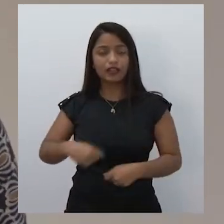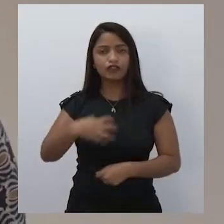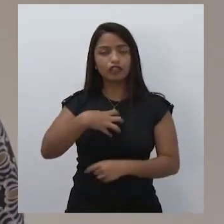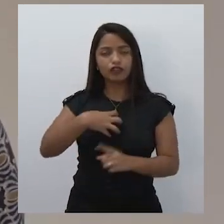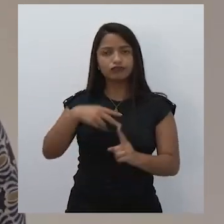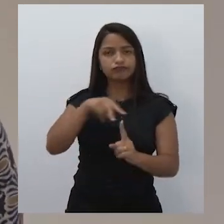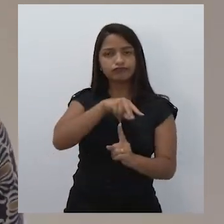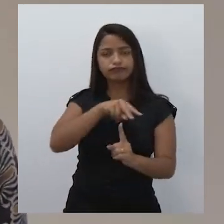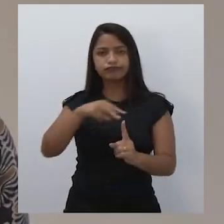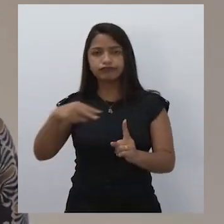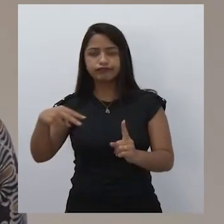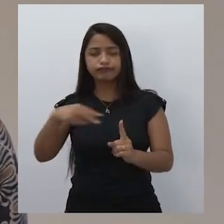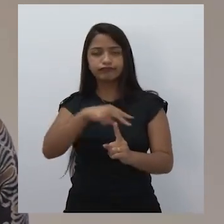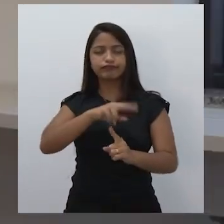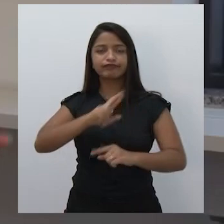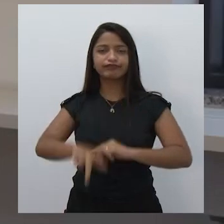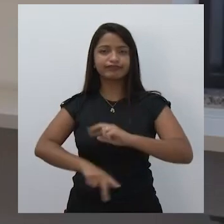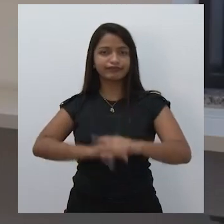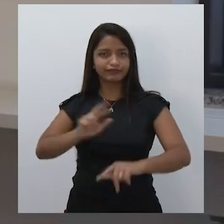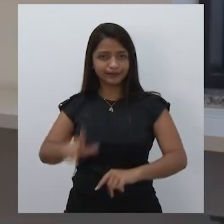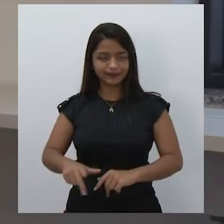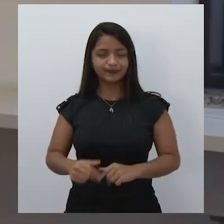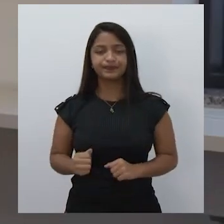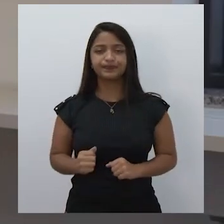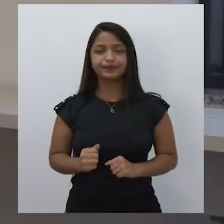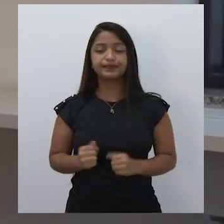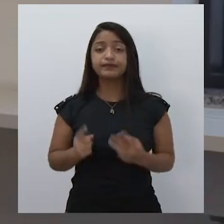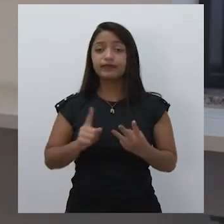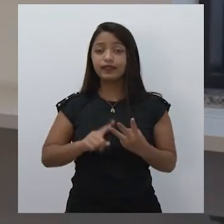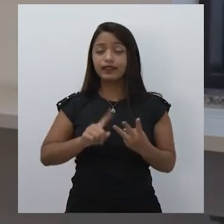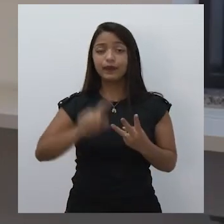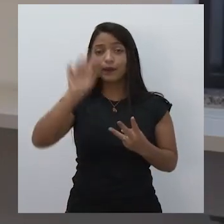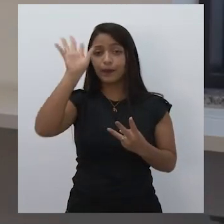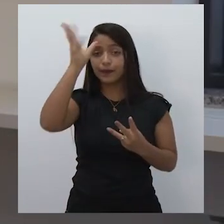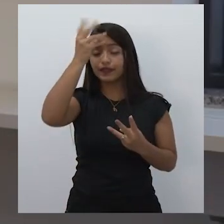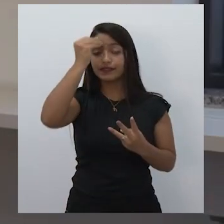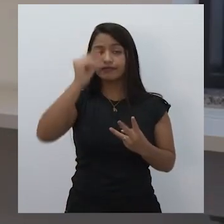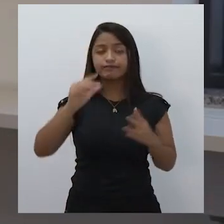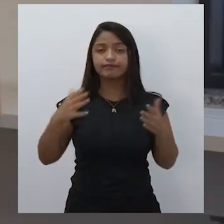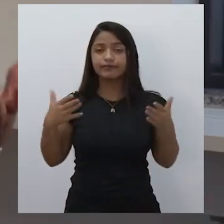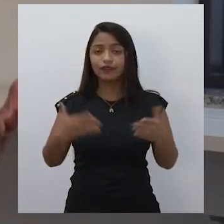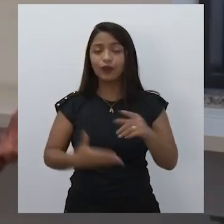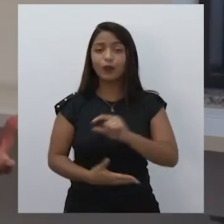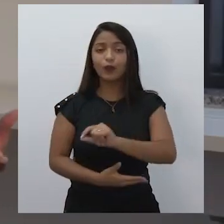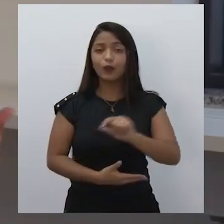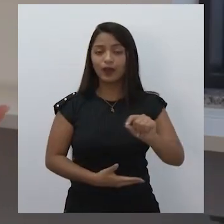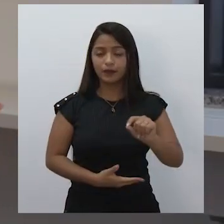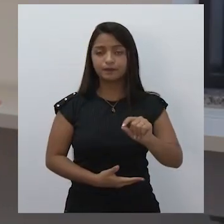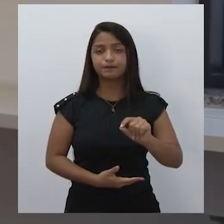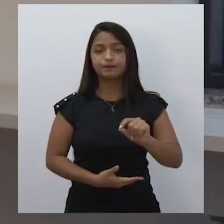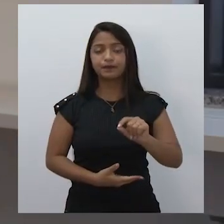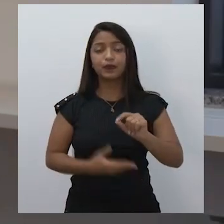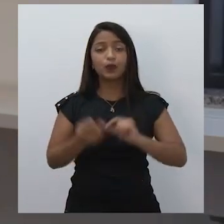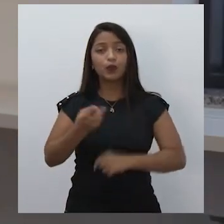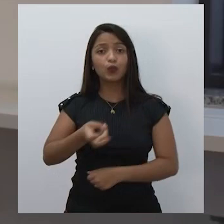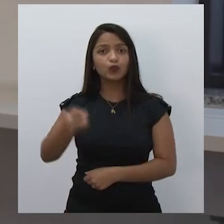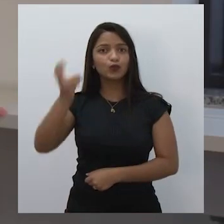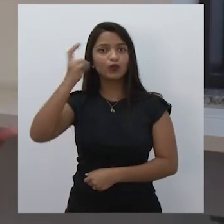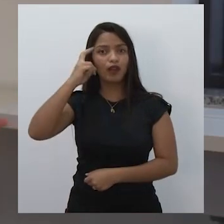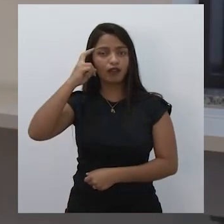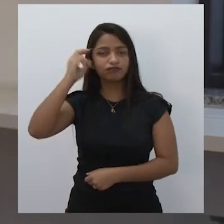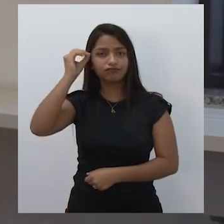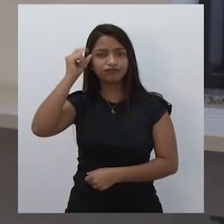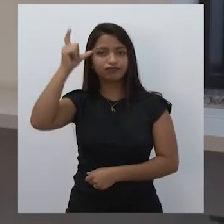por perspectivas diferentes. A terceira competência, ela fala do repertório cultural. Quanto